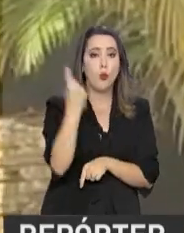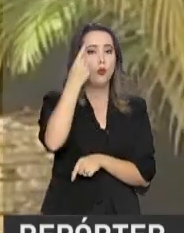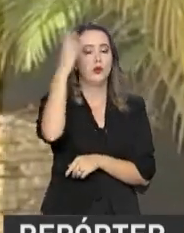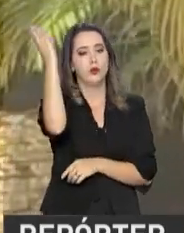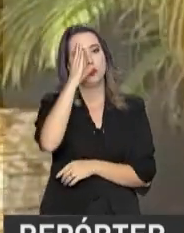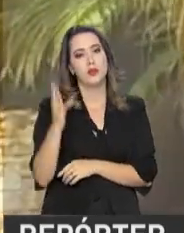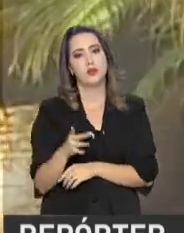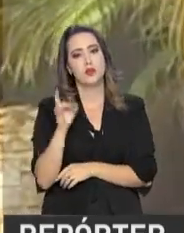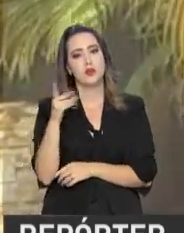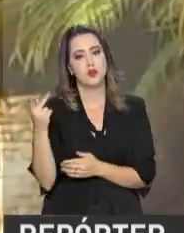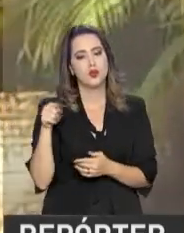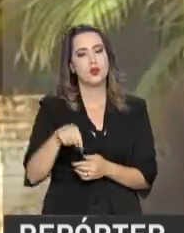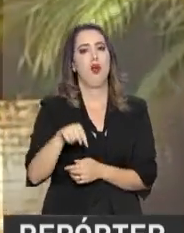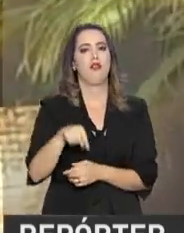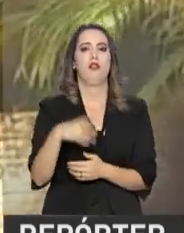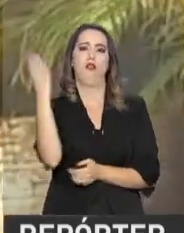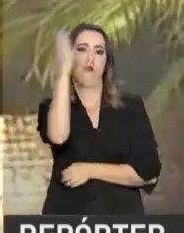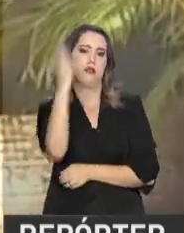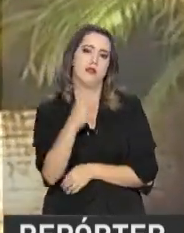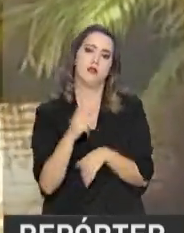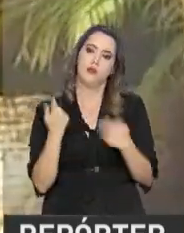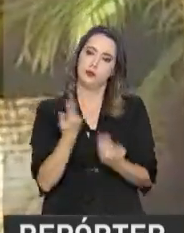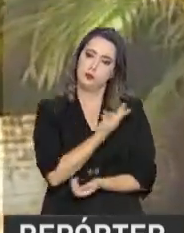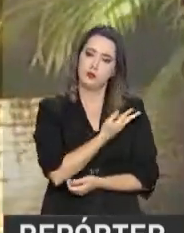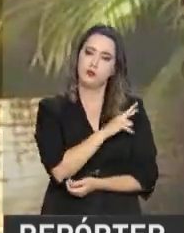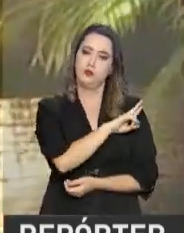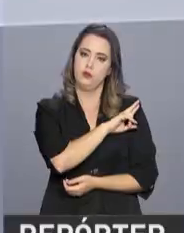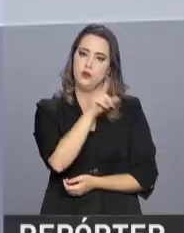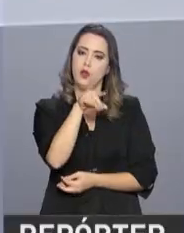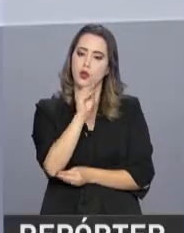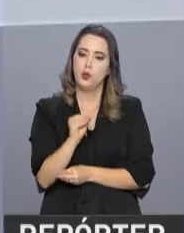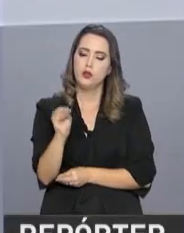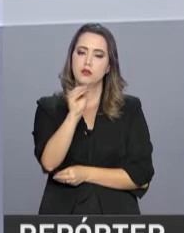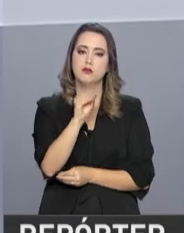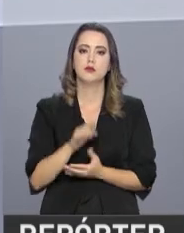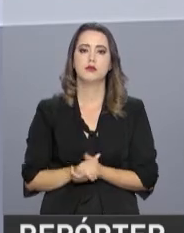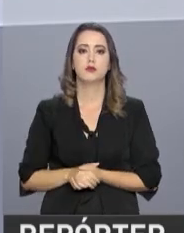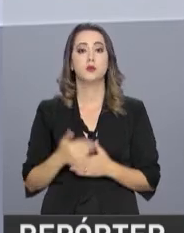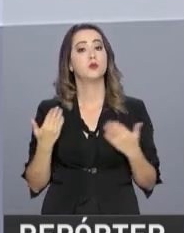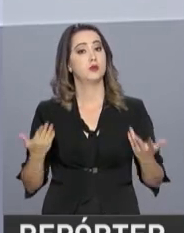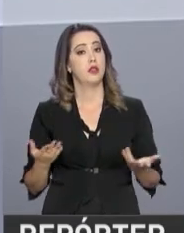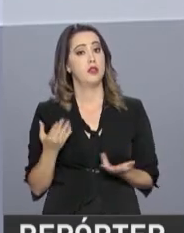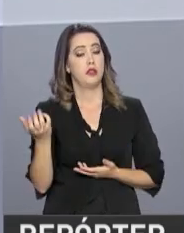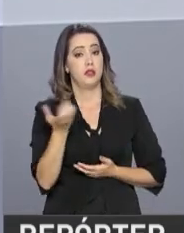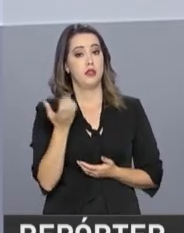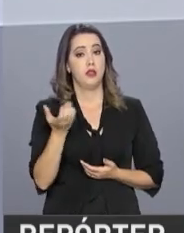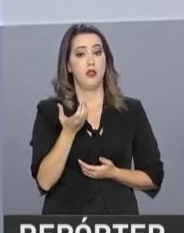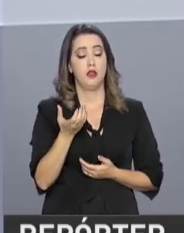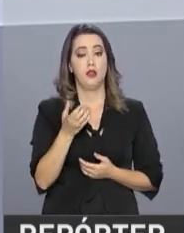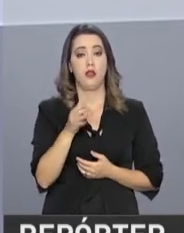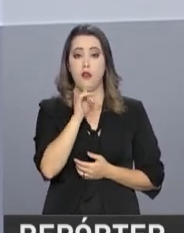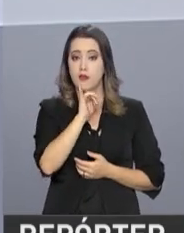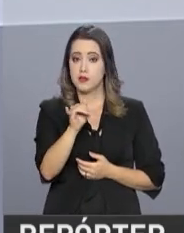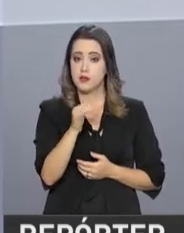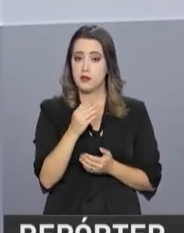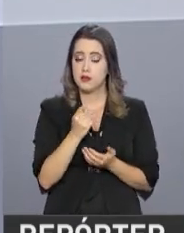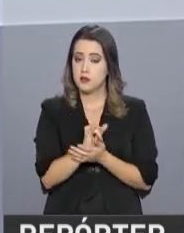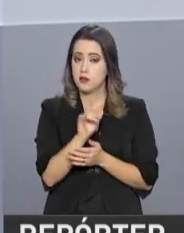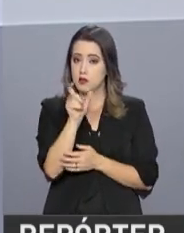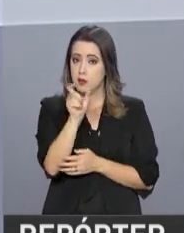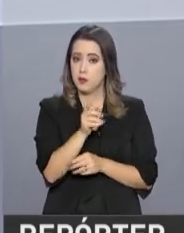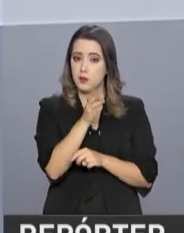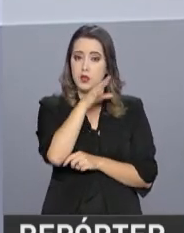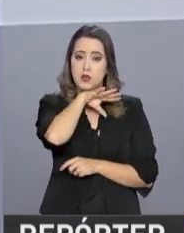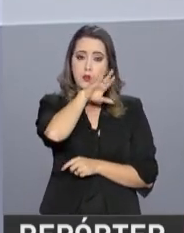ocorre aqui ela é a nossa responsabilidade a sua conservação e olha só quem quiser denunciar o tráfico de animais